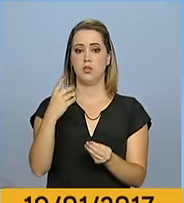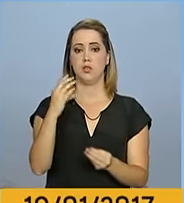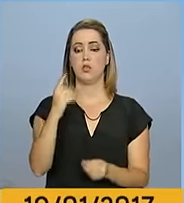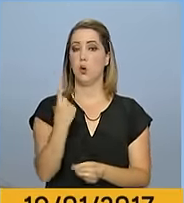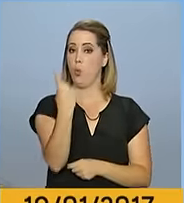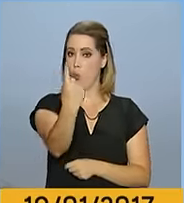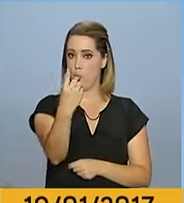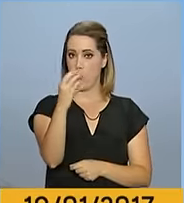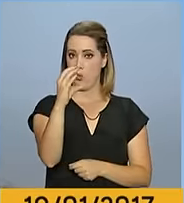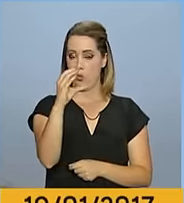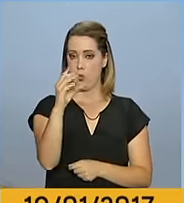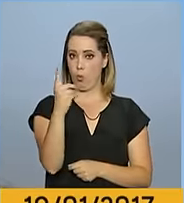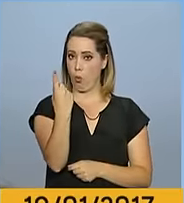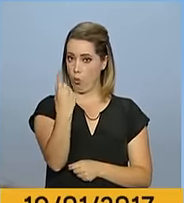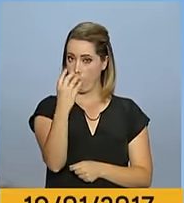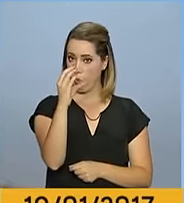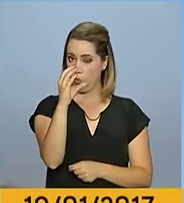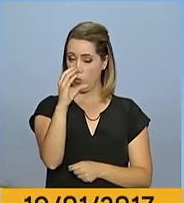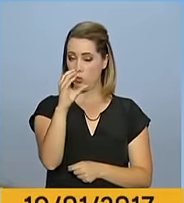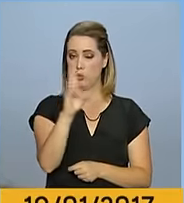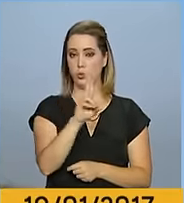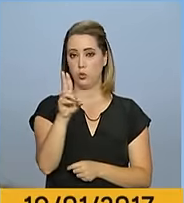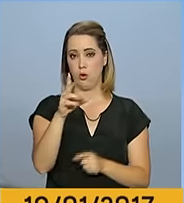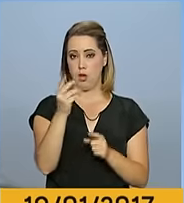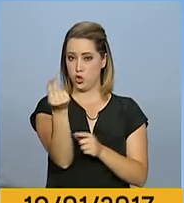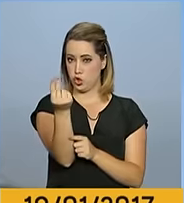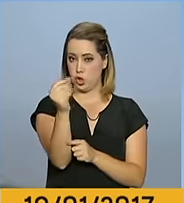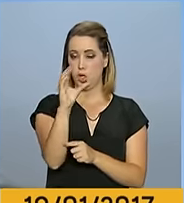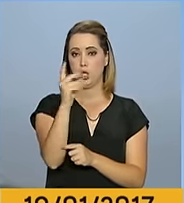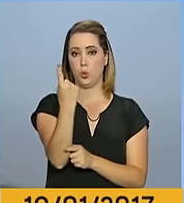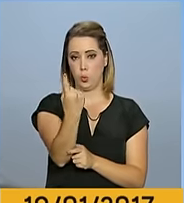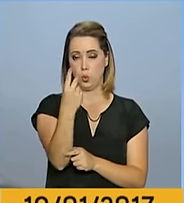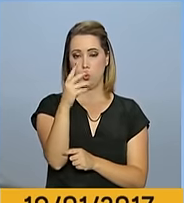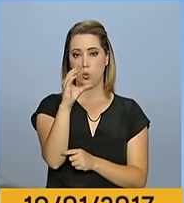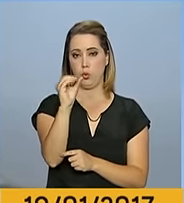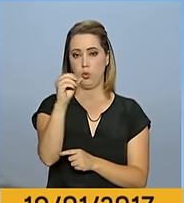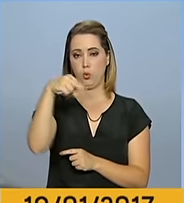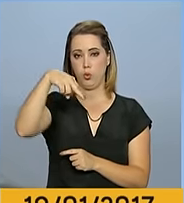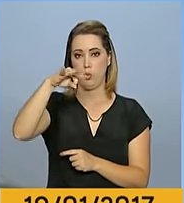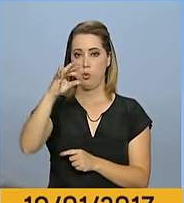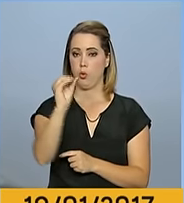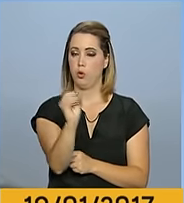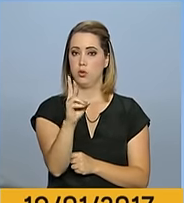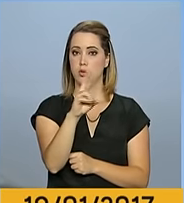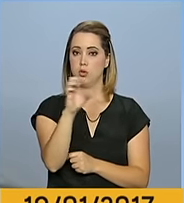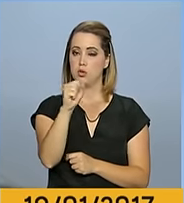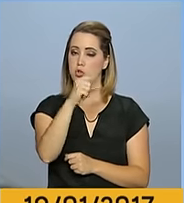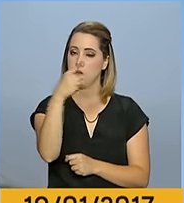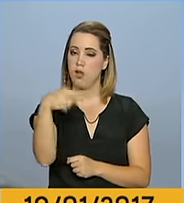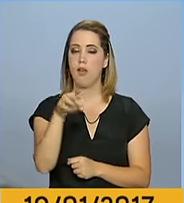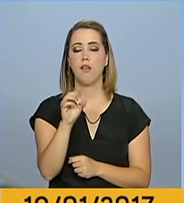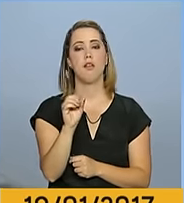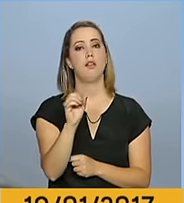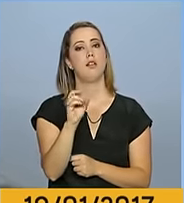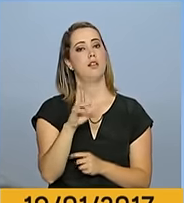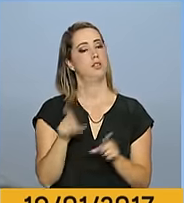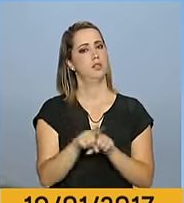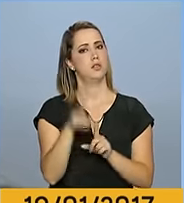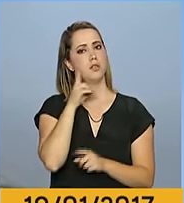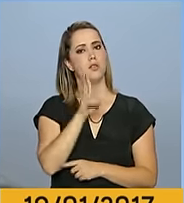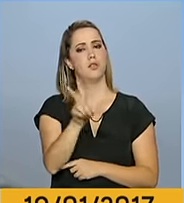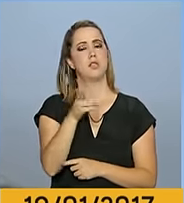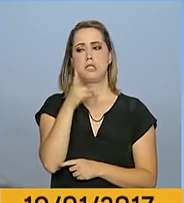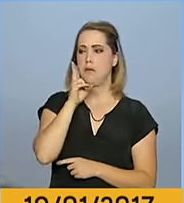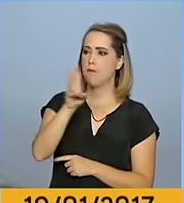réis para suas pesquisas, que puderam fazê-lo pai da aviação. Portanto, vê-se com isso que visão